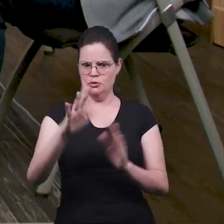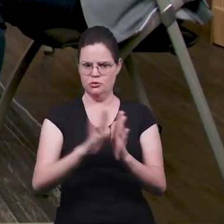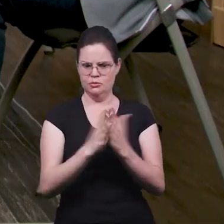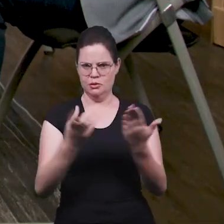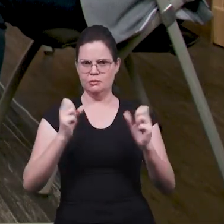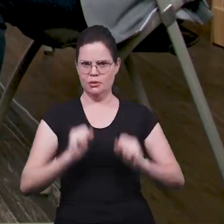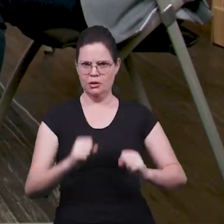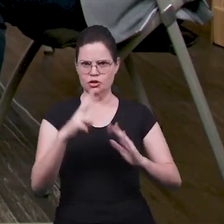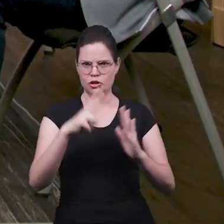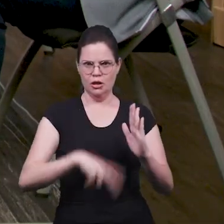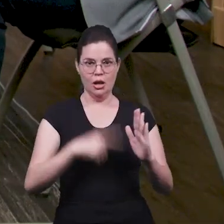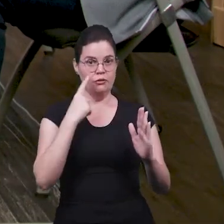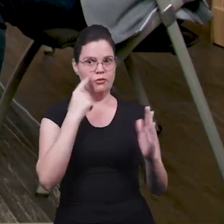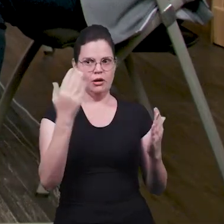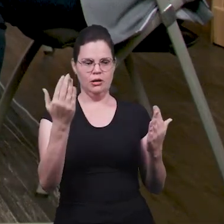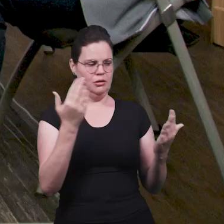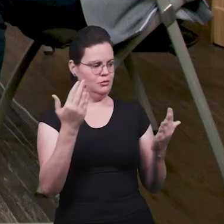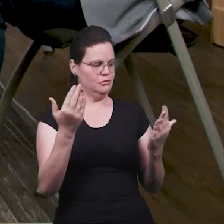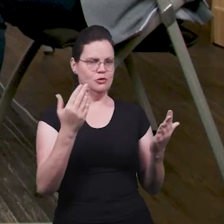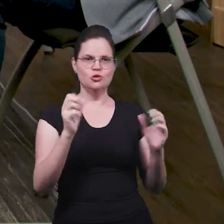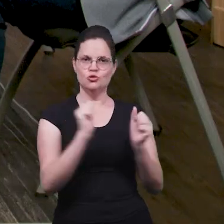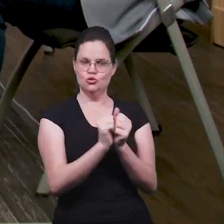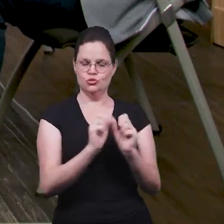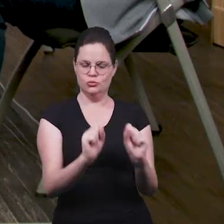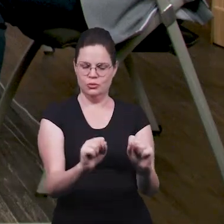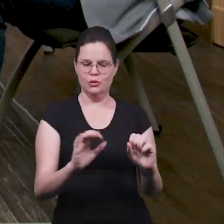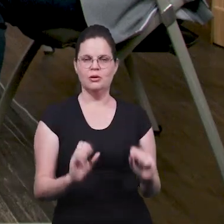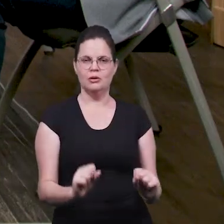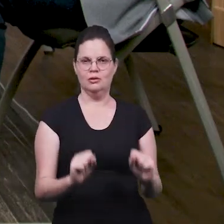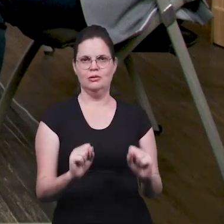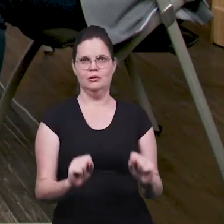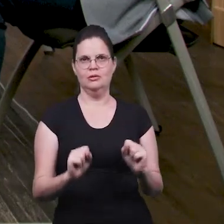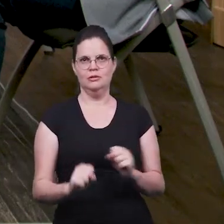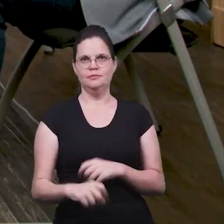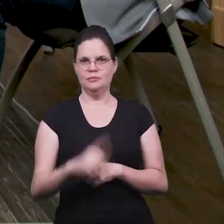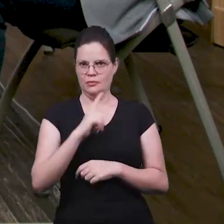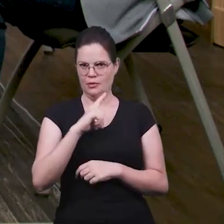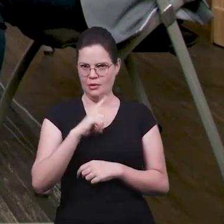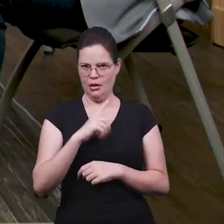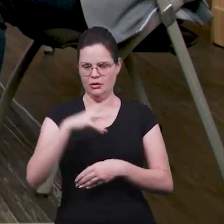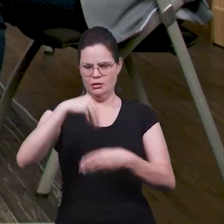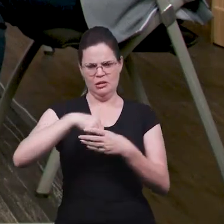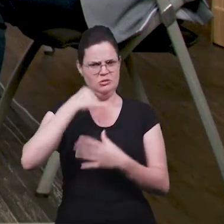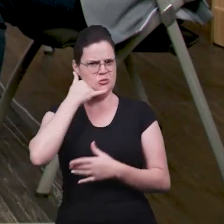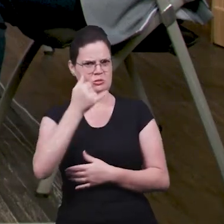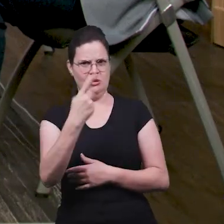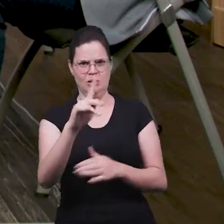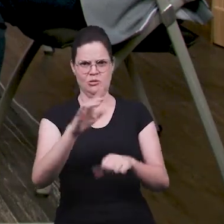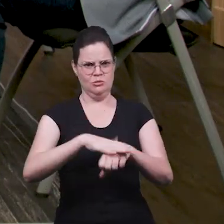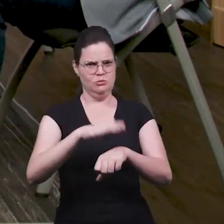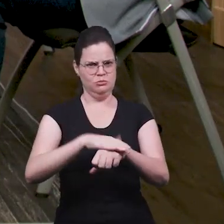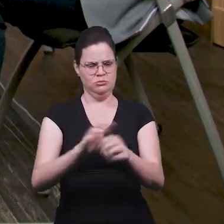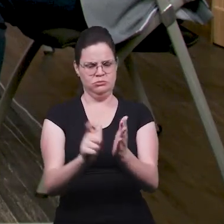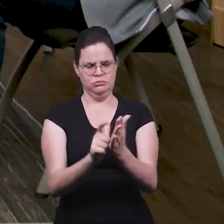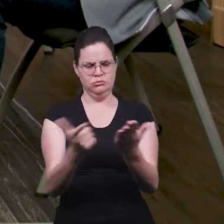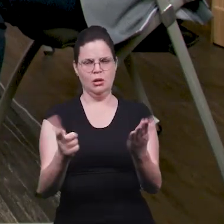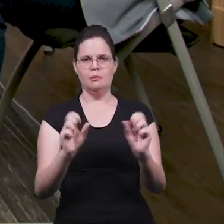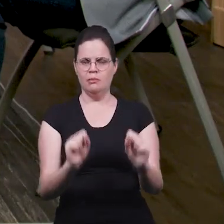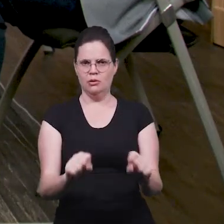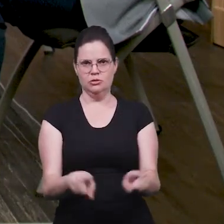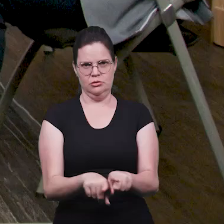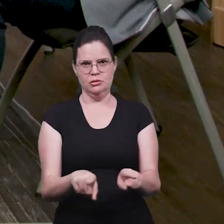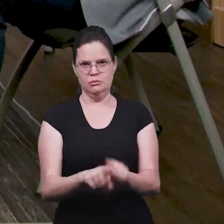a sua Bíblia, ou no computador, no celular, enfim. Você tem acesso a uma Bíblia, abra Apocalipse 2,